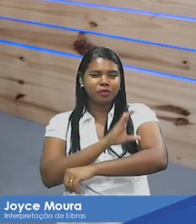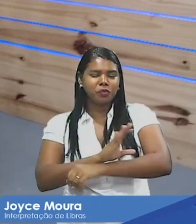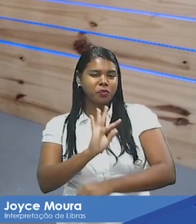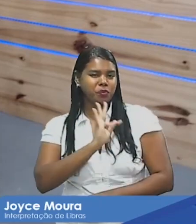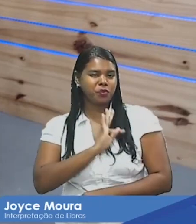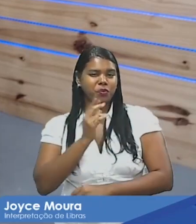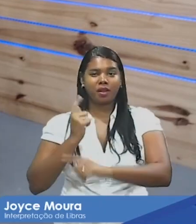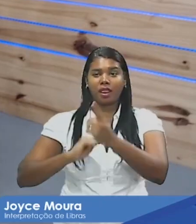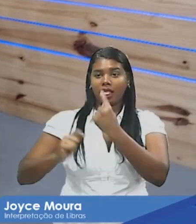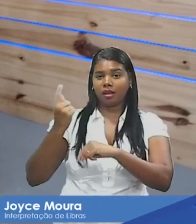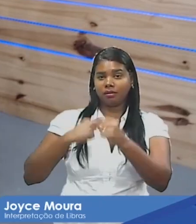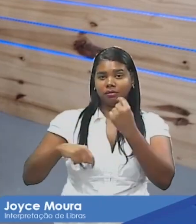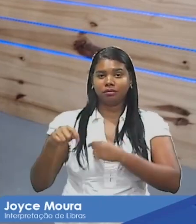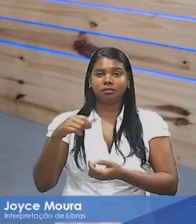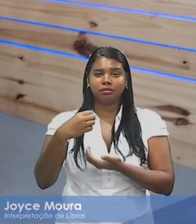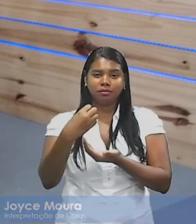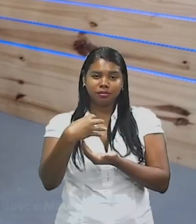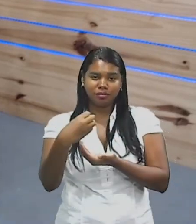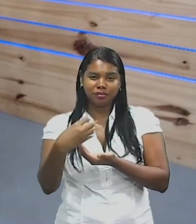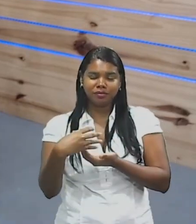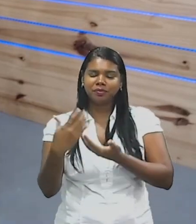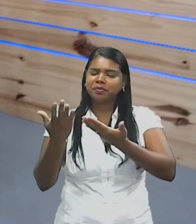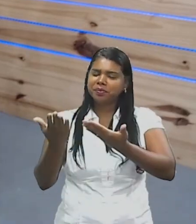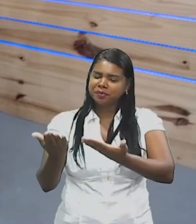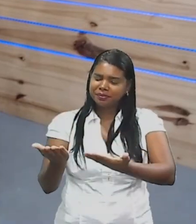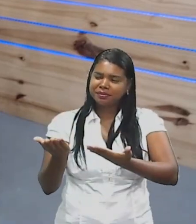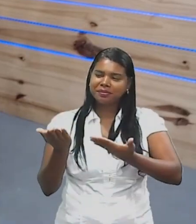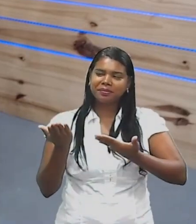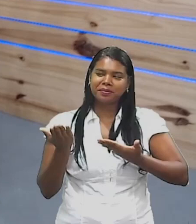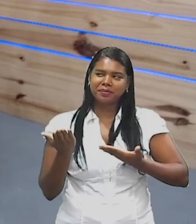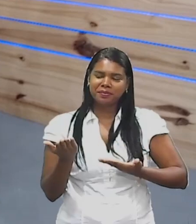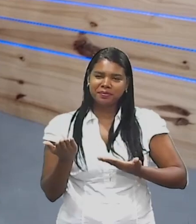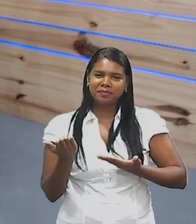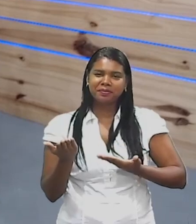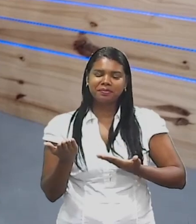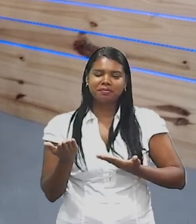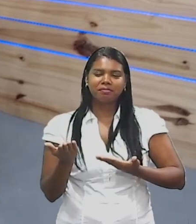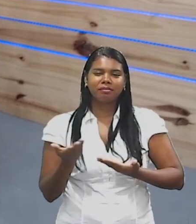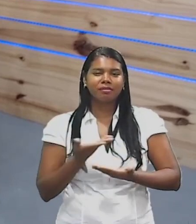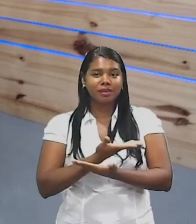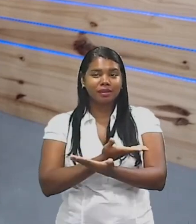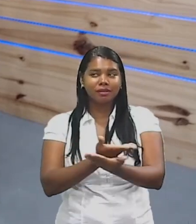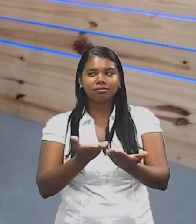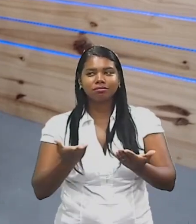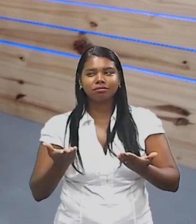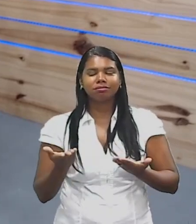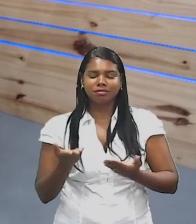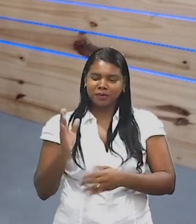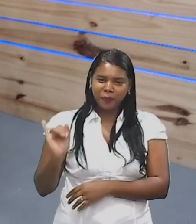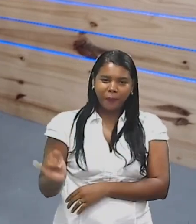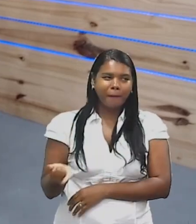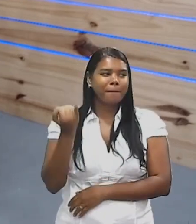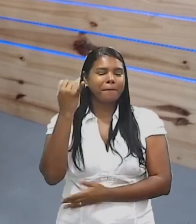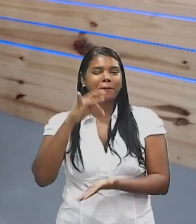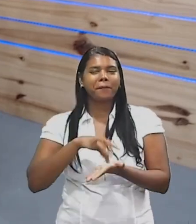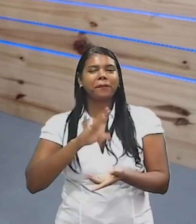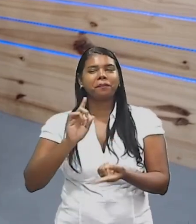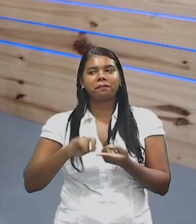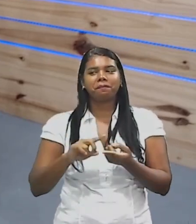técnico de administração da ETEPAC. Sejam todos muito bem-vindos. Espero que esse evento seja muito proveitoso e que